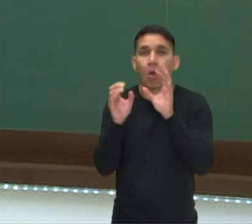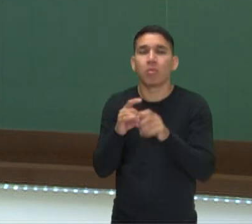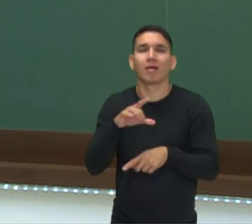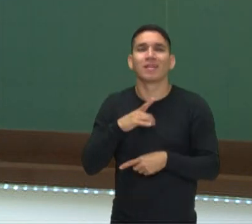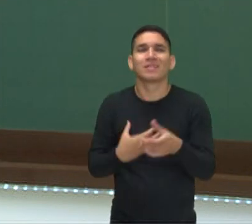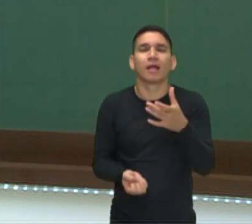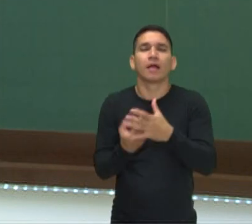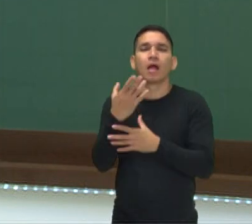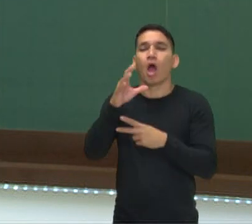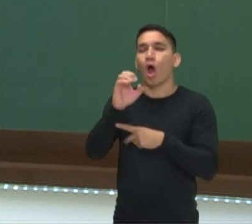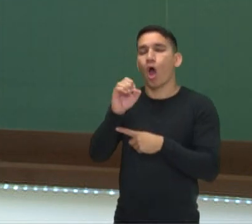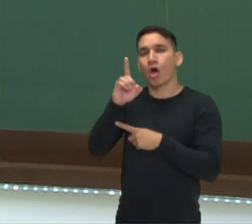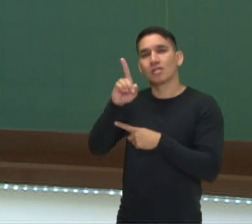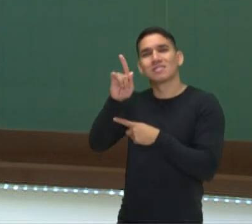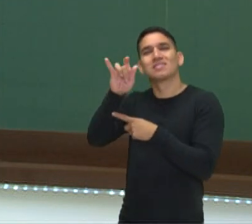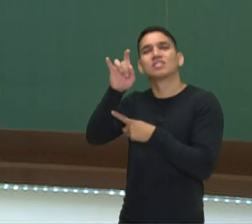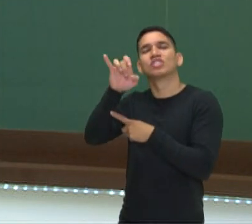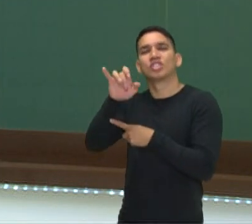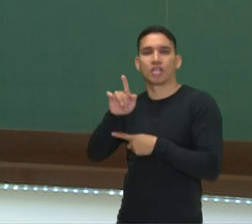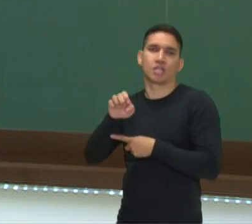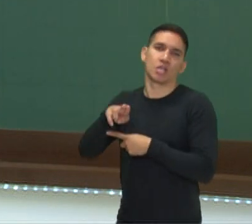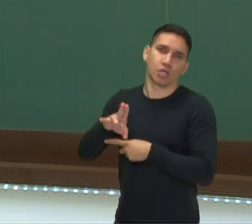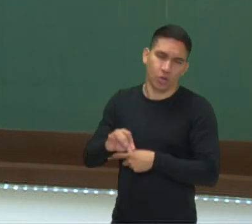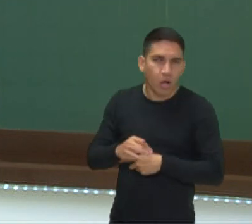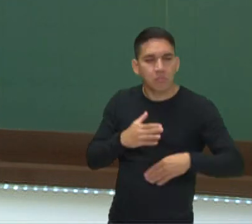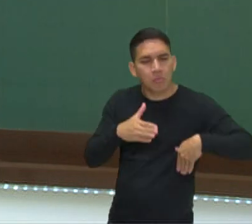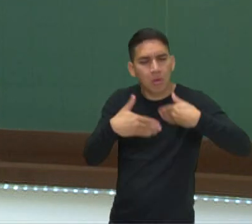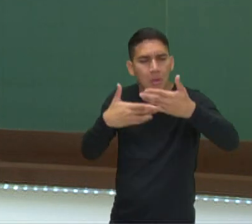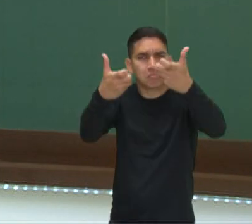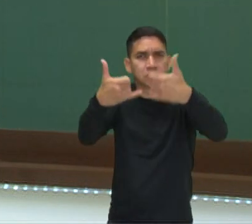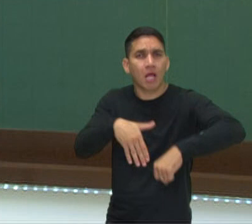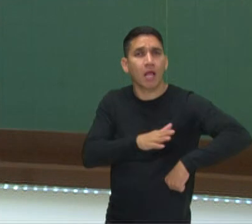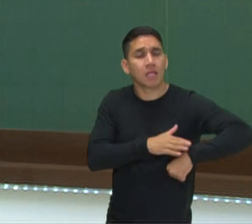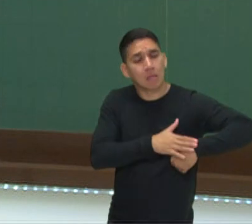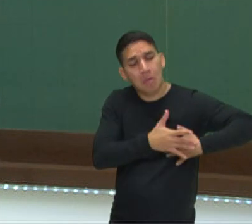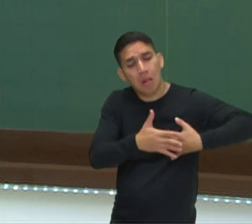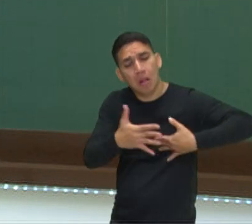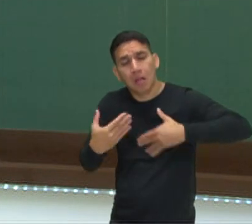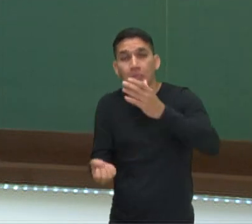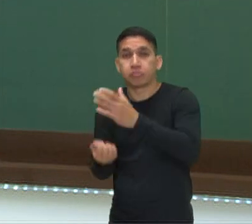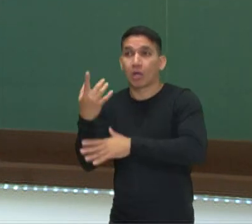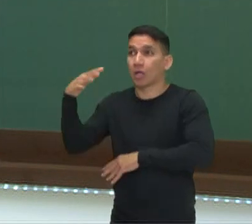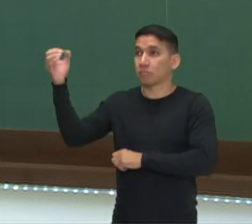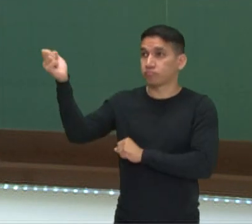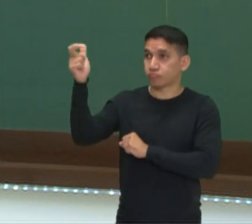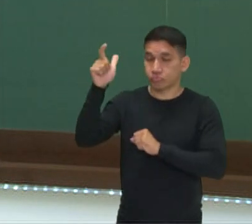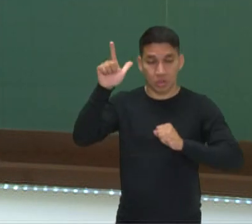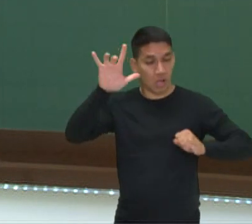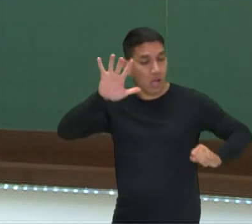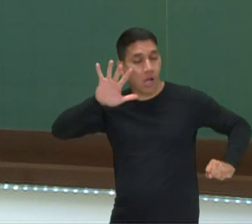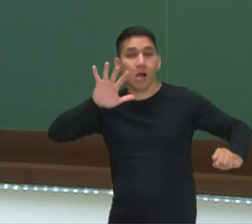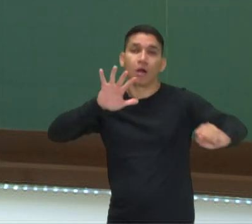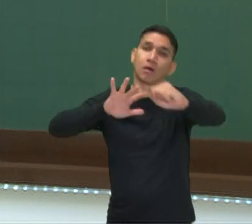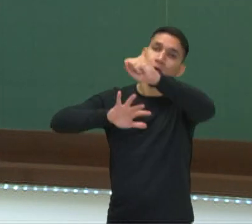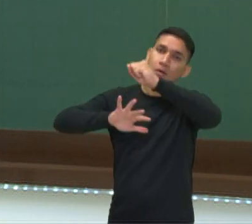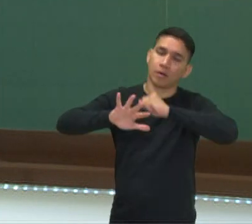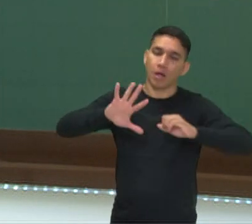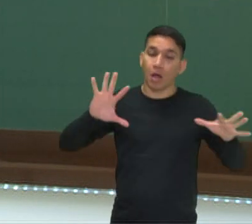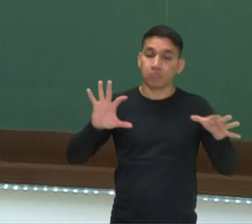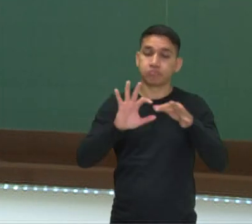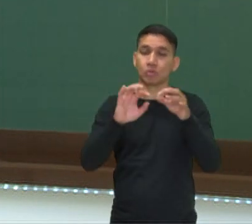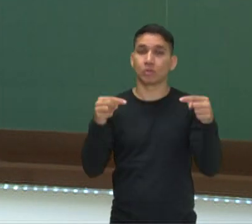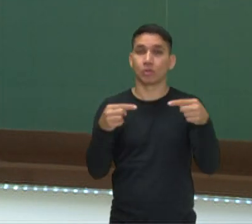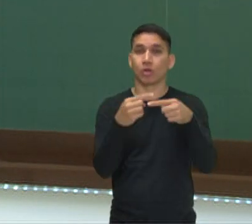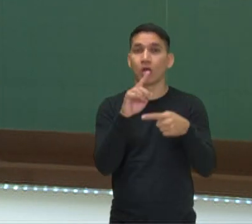aí mais para frente no andar aí da passagem do tempo da formação do sistema, teve um encontro com o hidrogênio, através